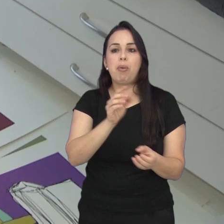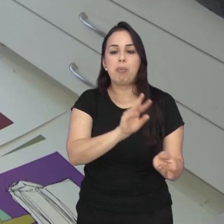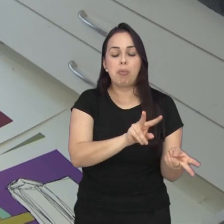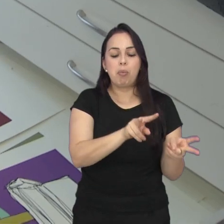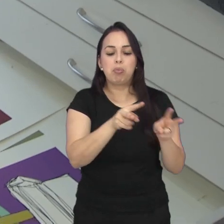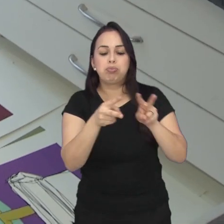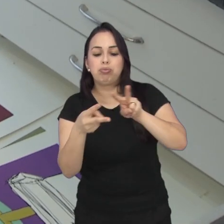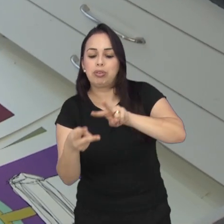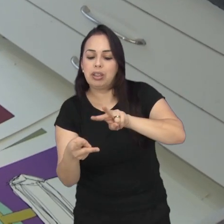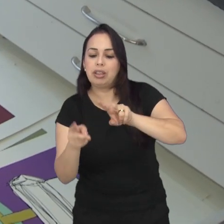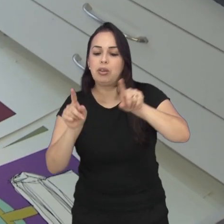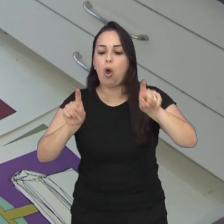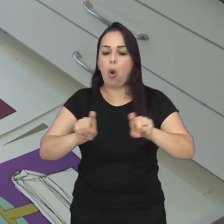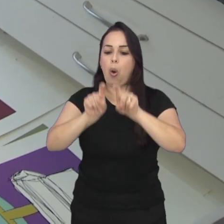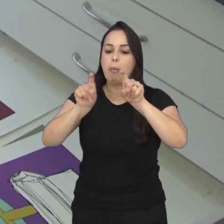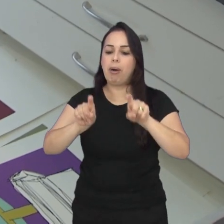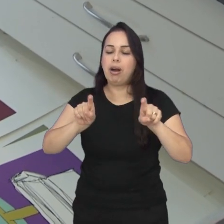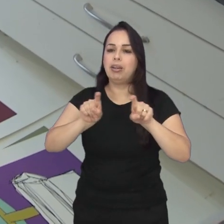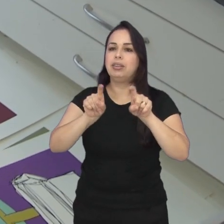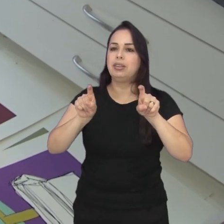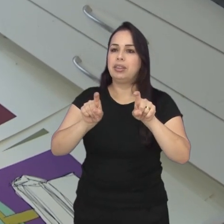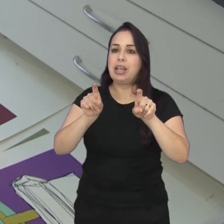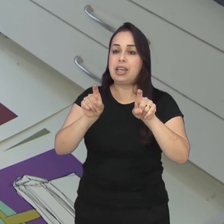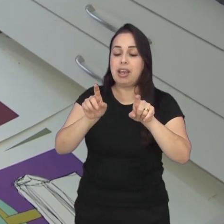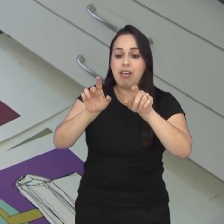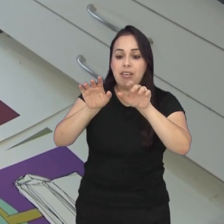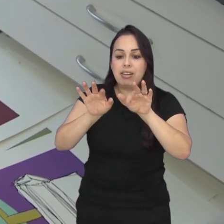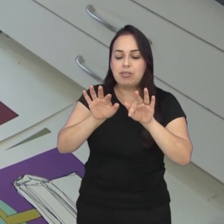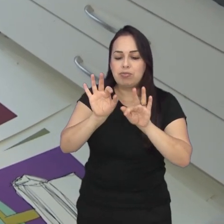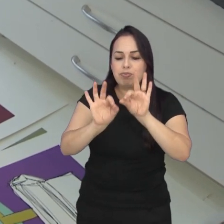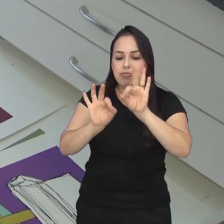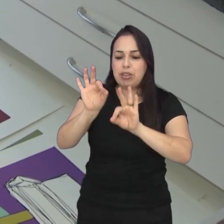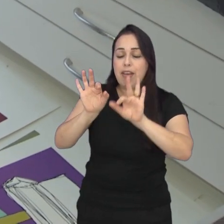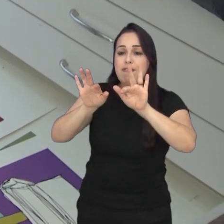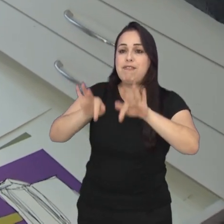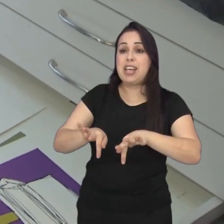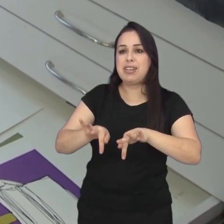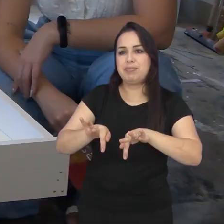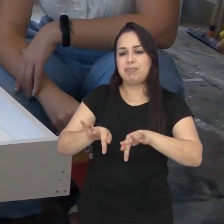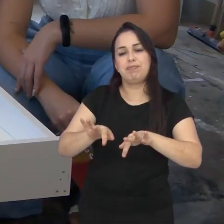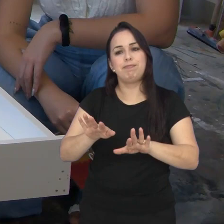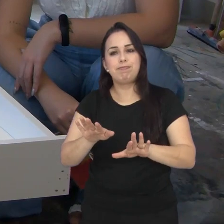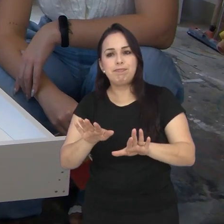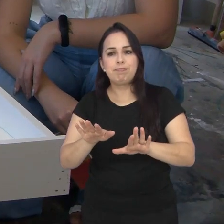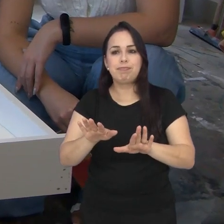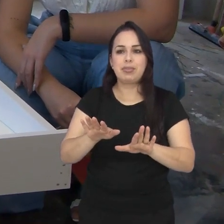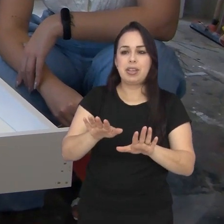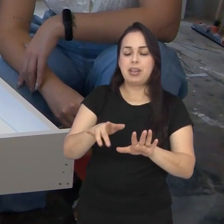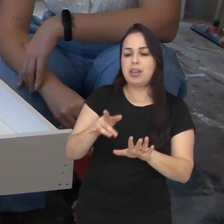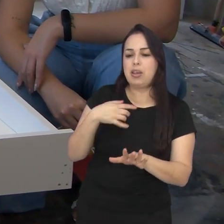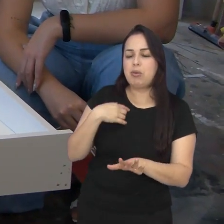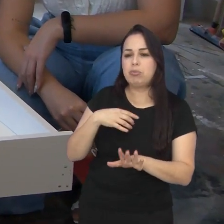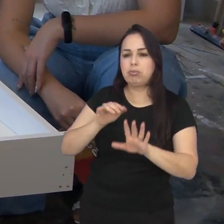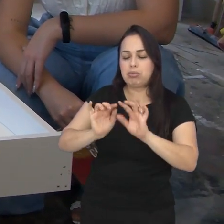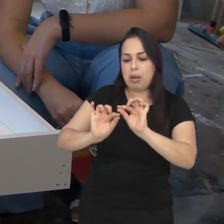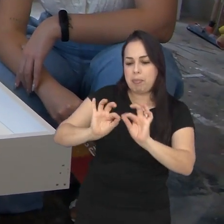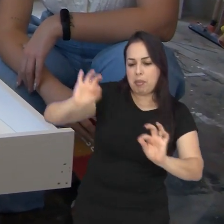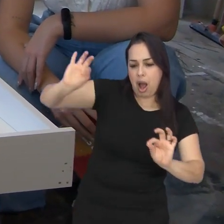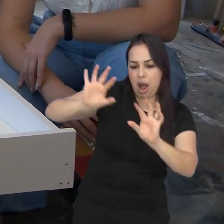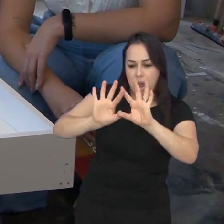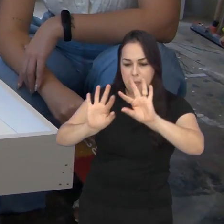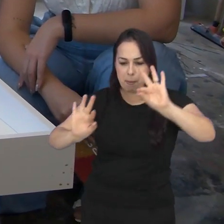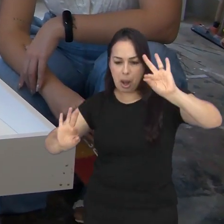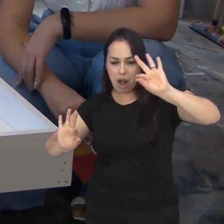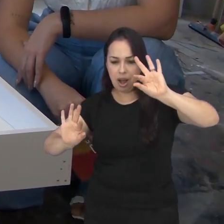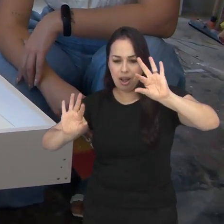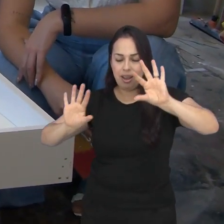trabalho num programa que eu tenho de desenho e pintura, né, digital. termino assim, eu exploro o